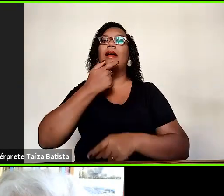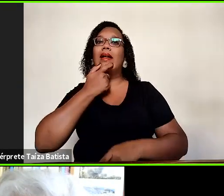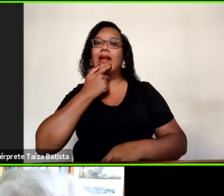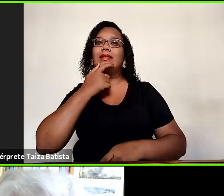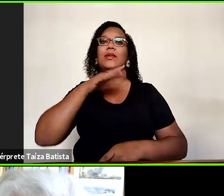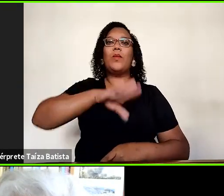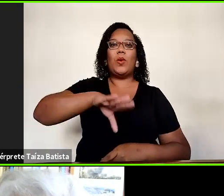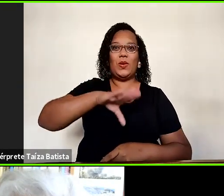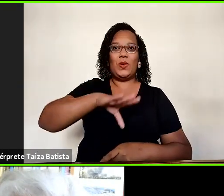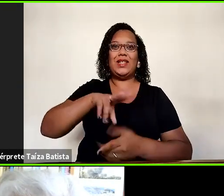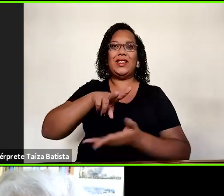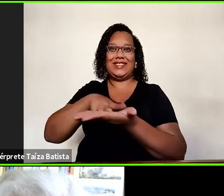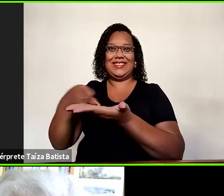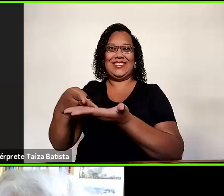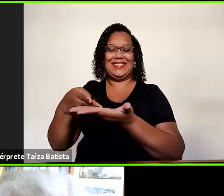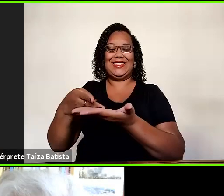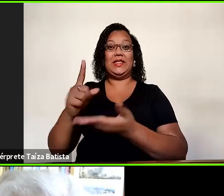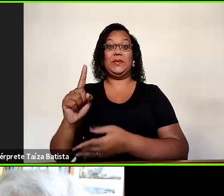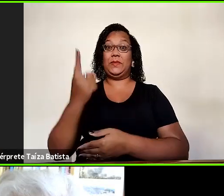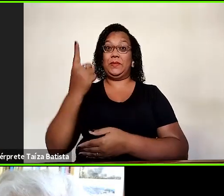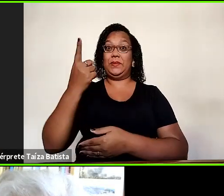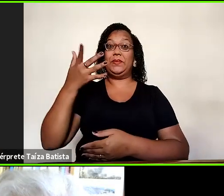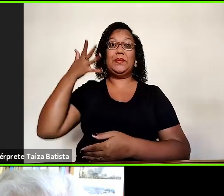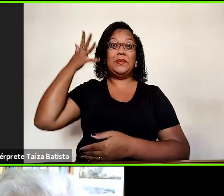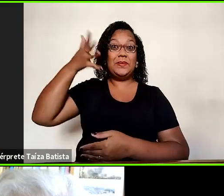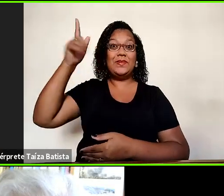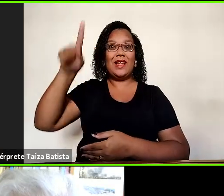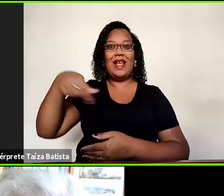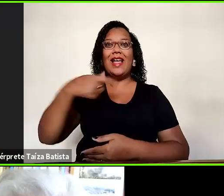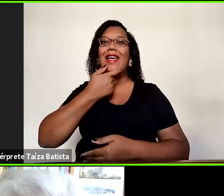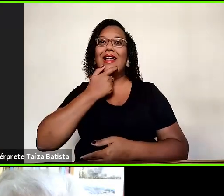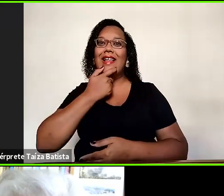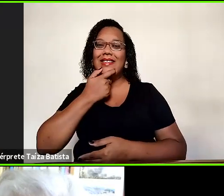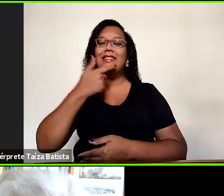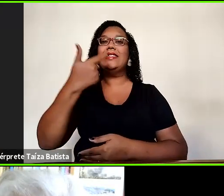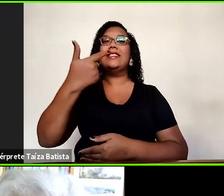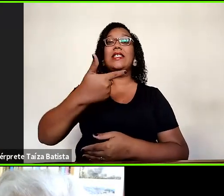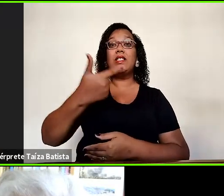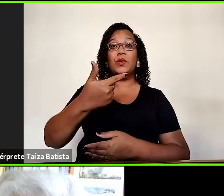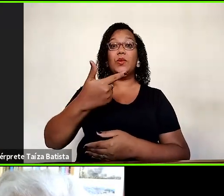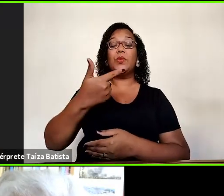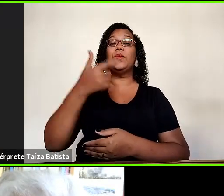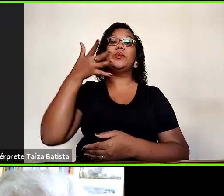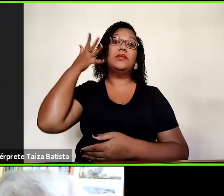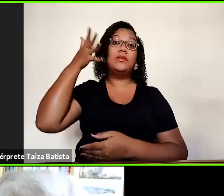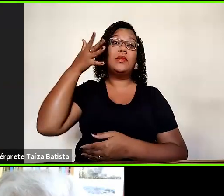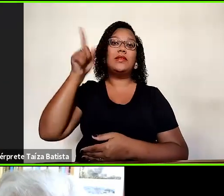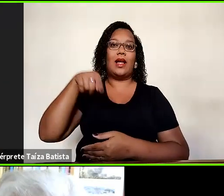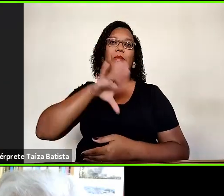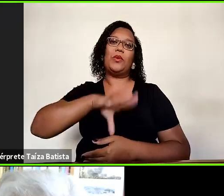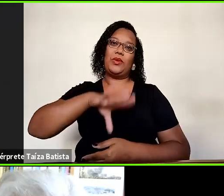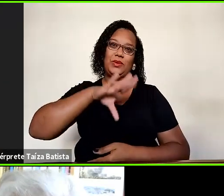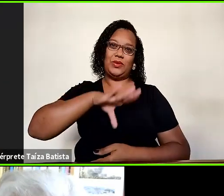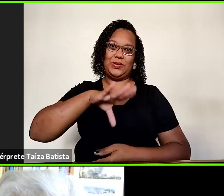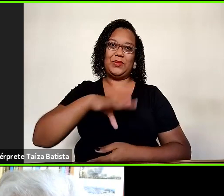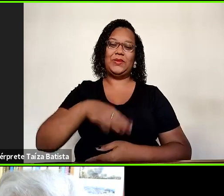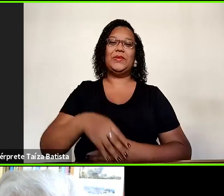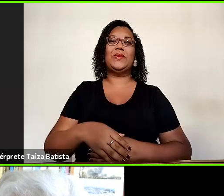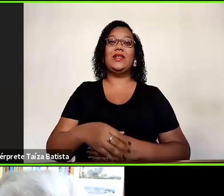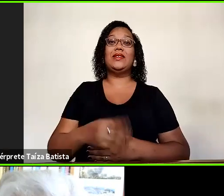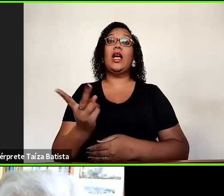a primeira palestra da Ana Viana vai ser em inglês, a segunda vai ser em português, e as duas